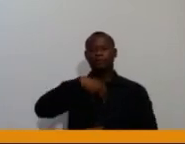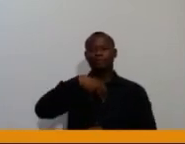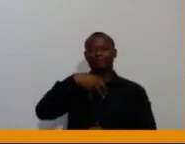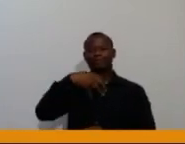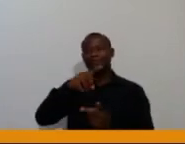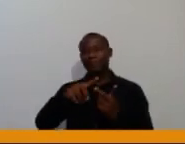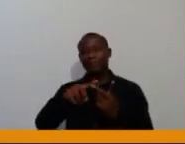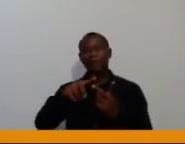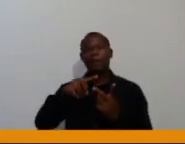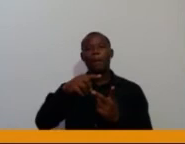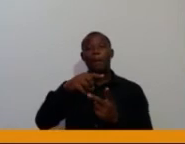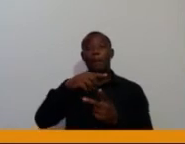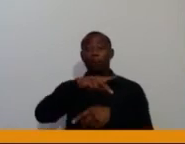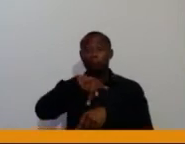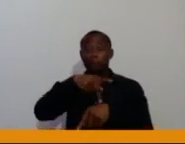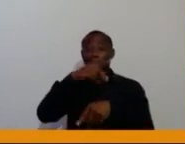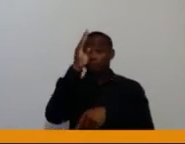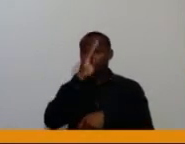frente ao empresariado?